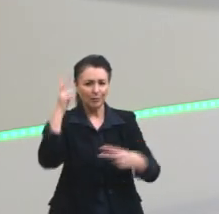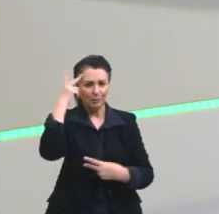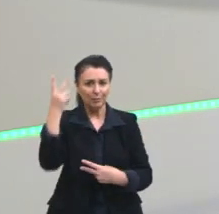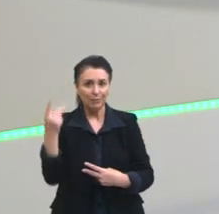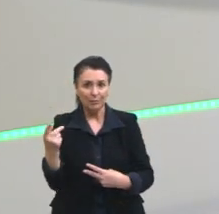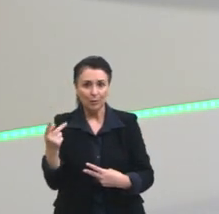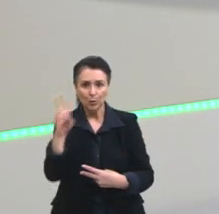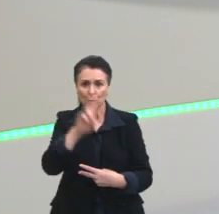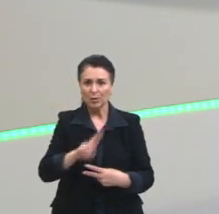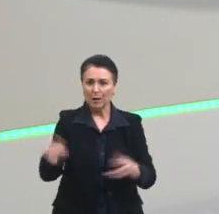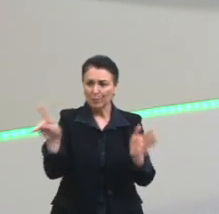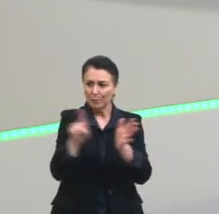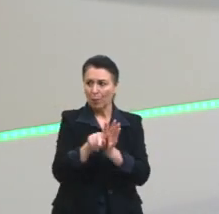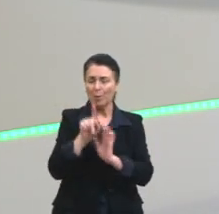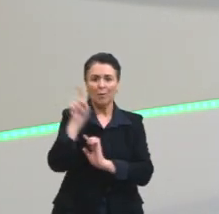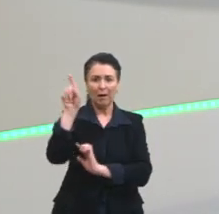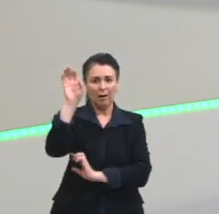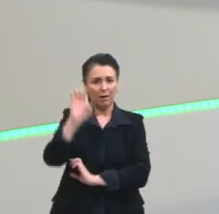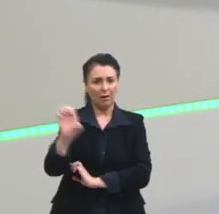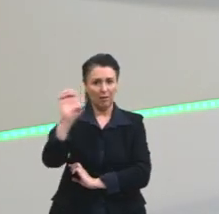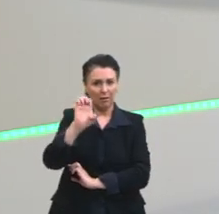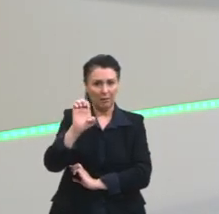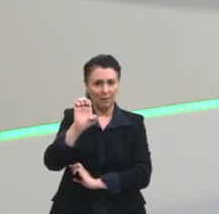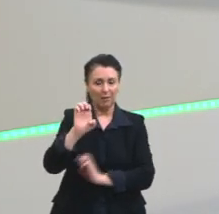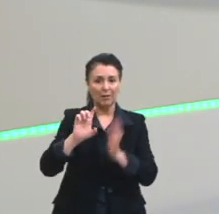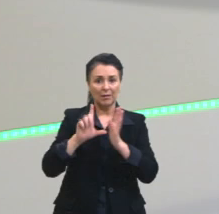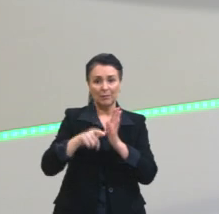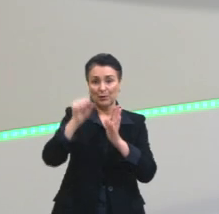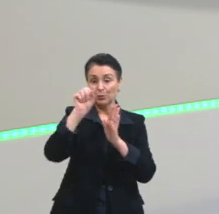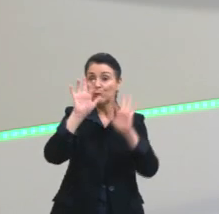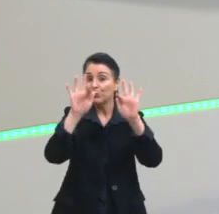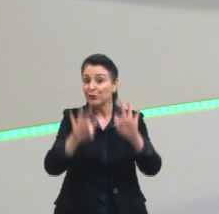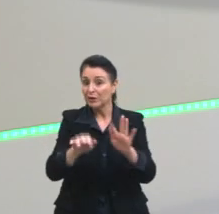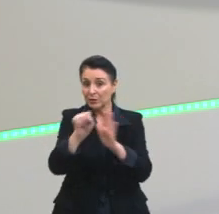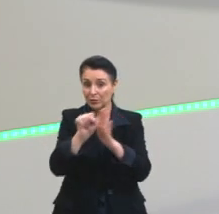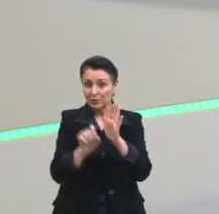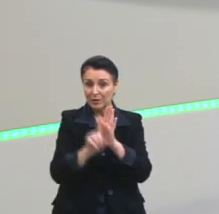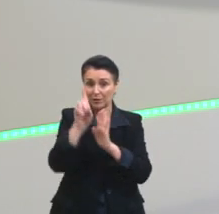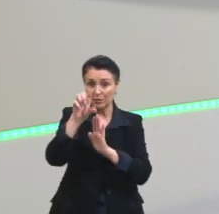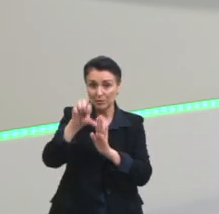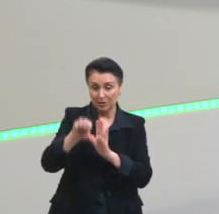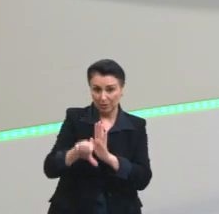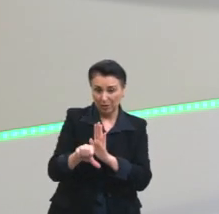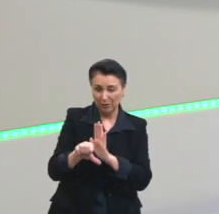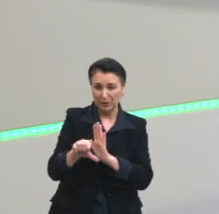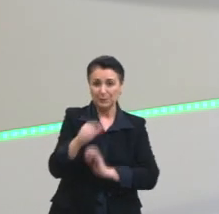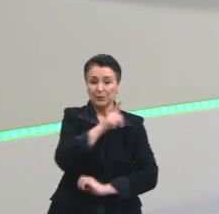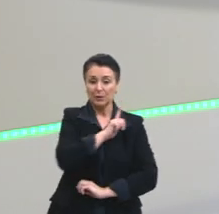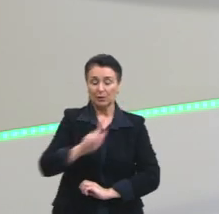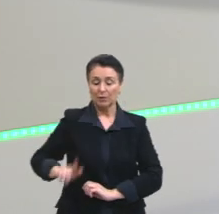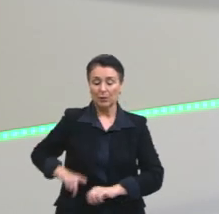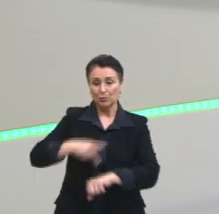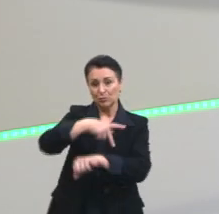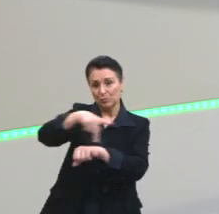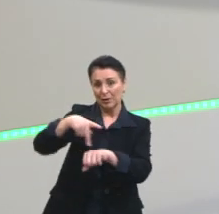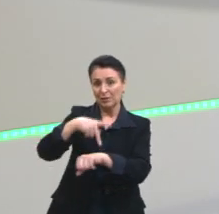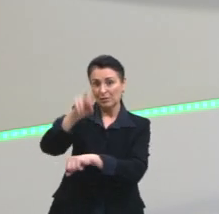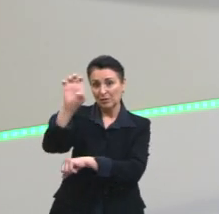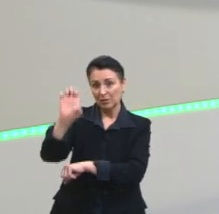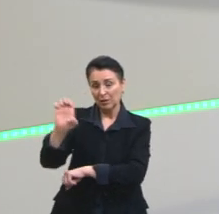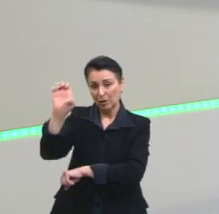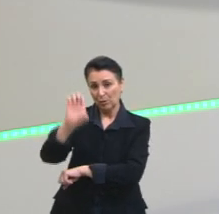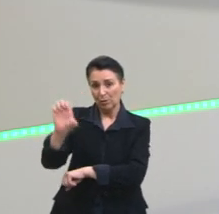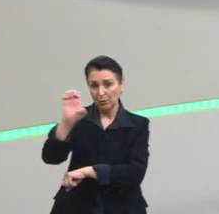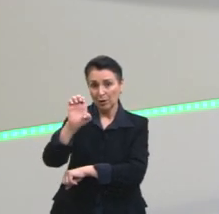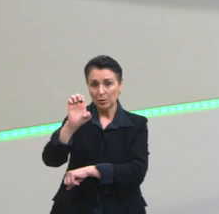proveito próprio tanto é que no final do século 19 19 os governos de países europeus vão se reunir para fazer uma